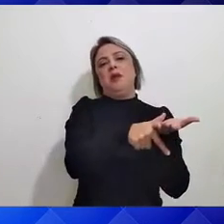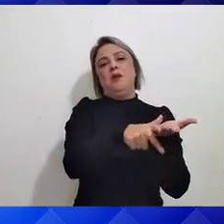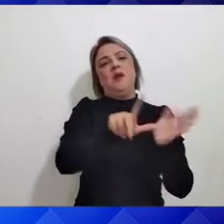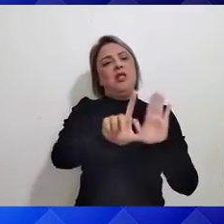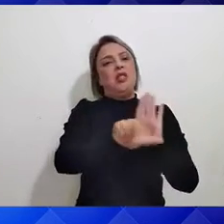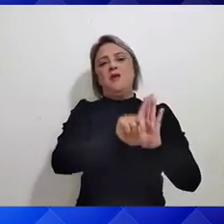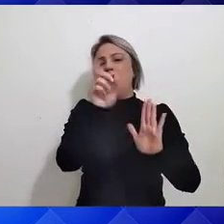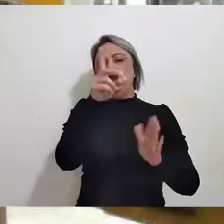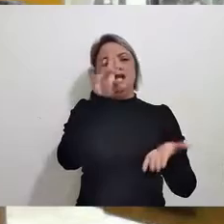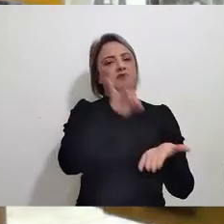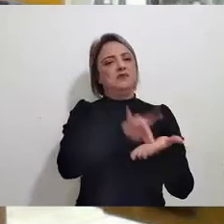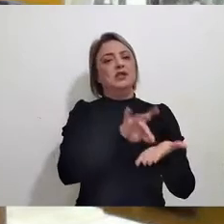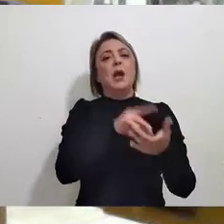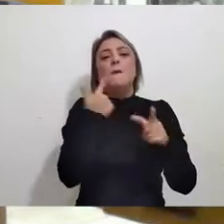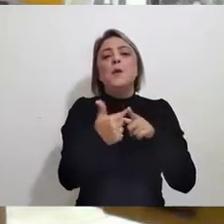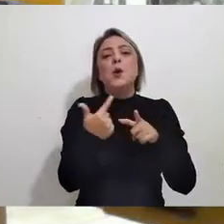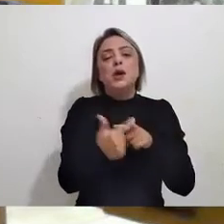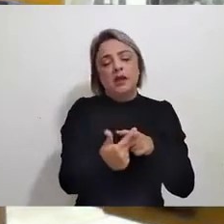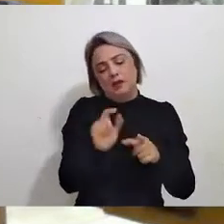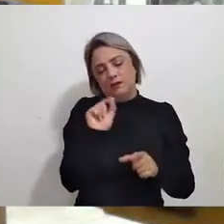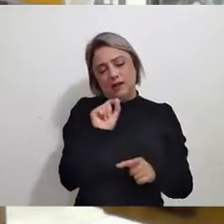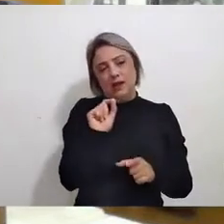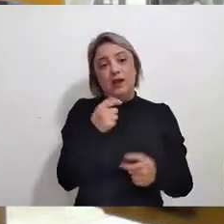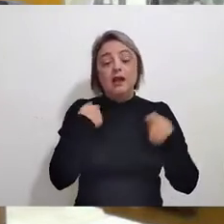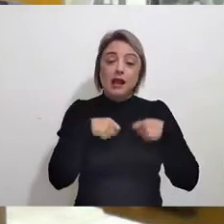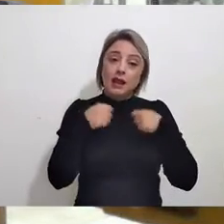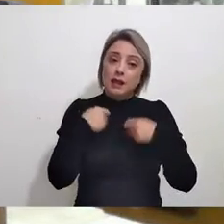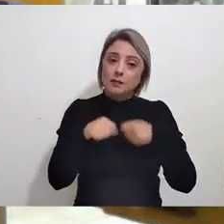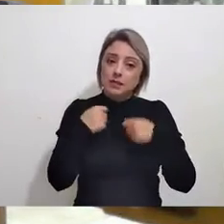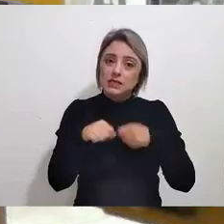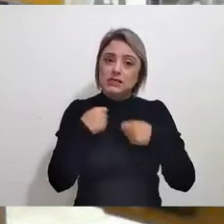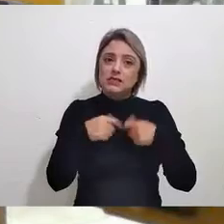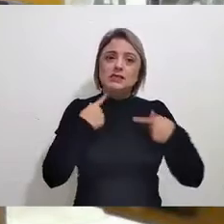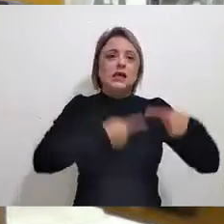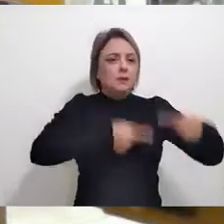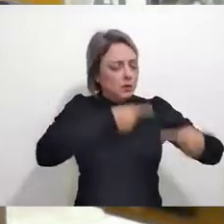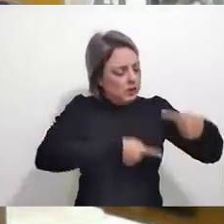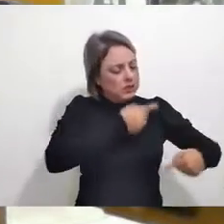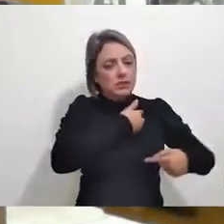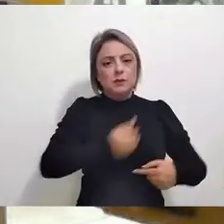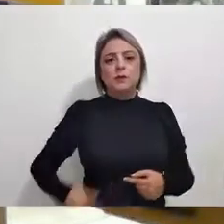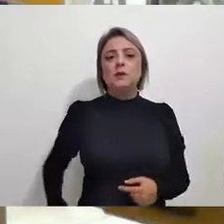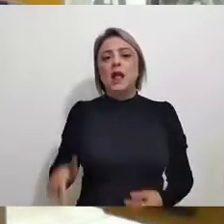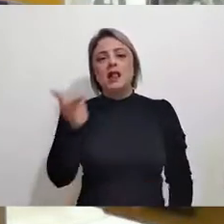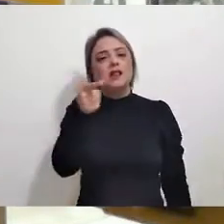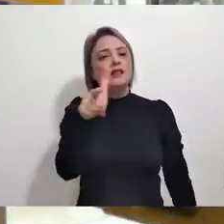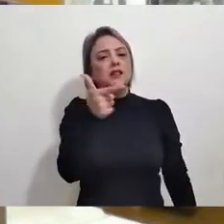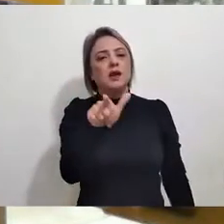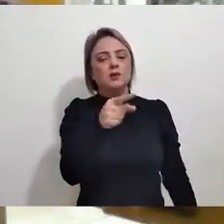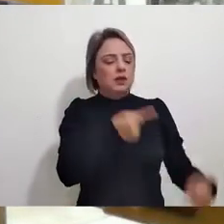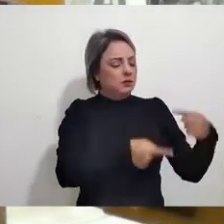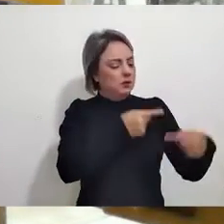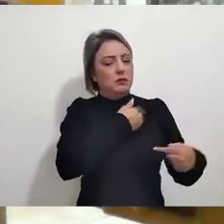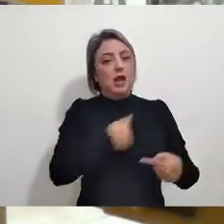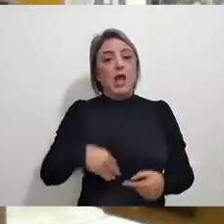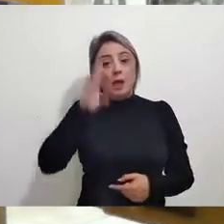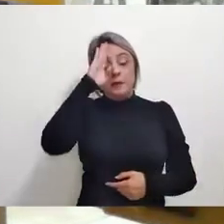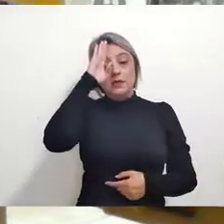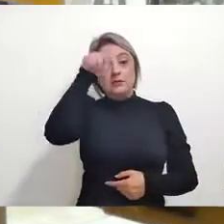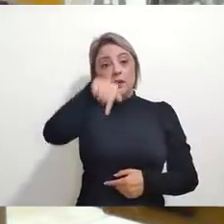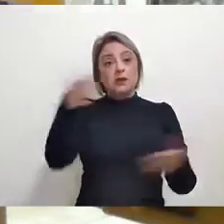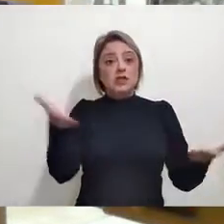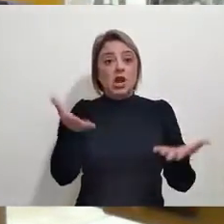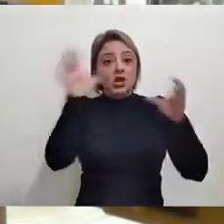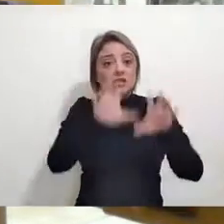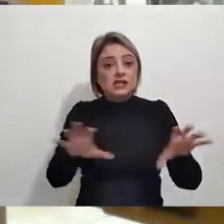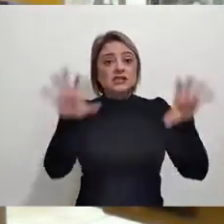efetiva? Ela precisa muito ainda das políticas públicas. E não existe políticas públicas, principalmente nessa atual conjuntura. Uma atual conjuntura